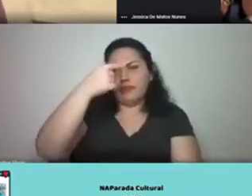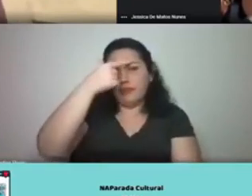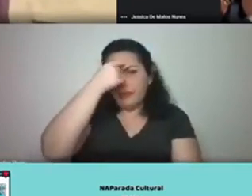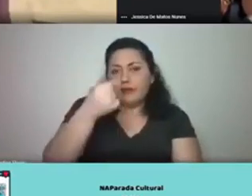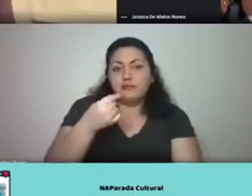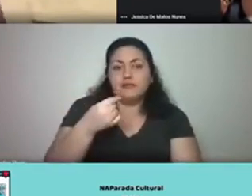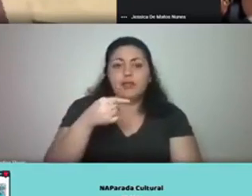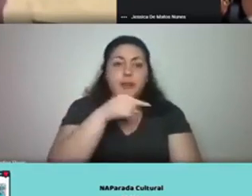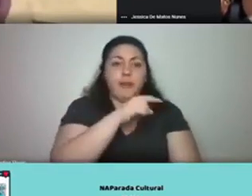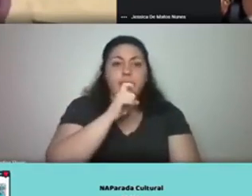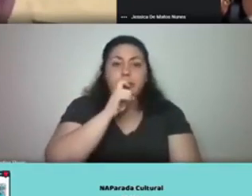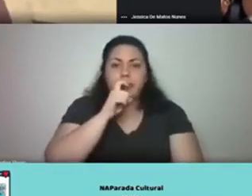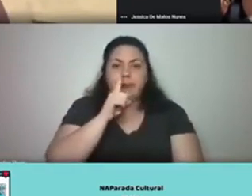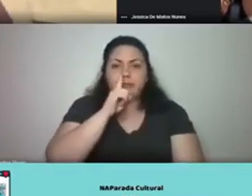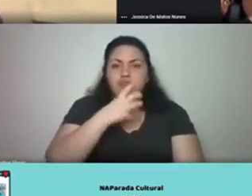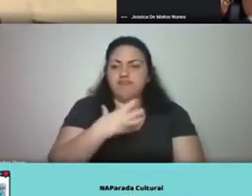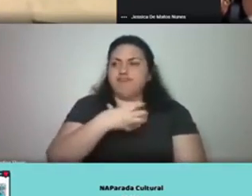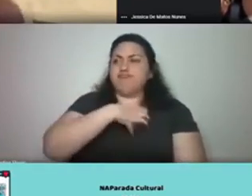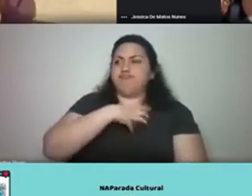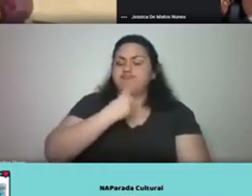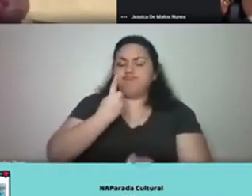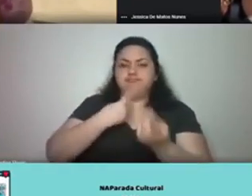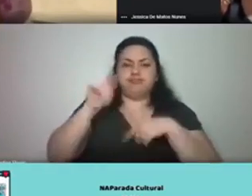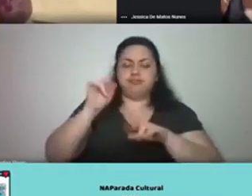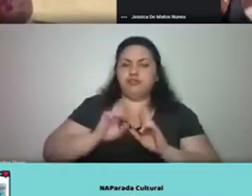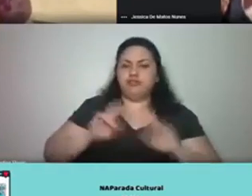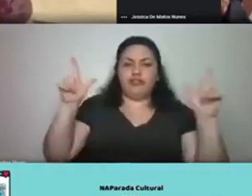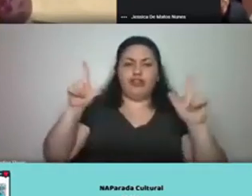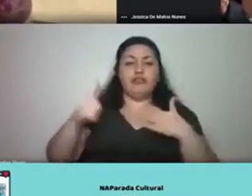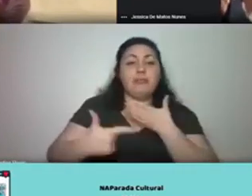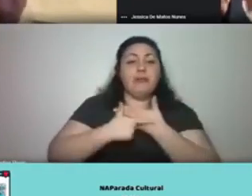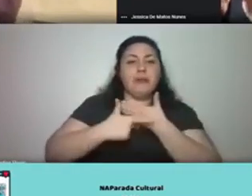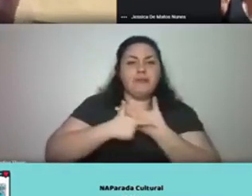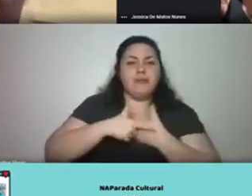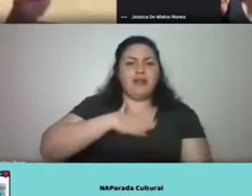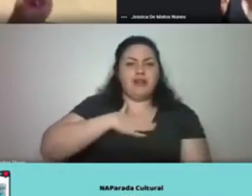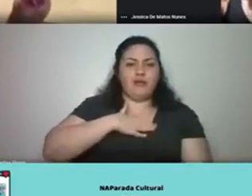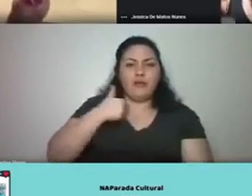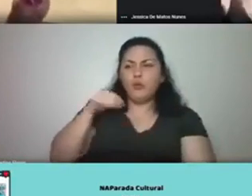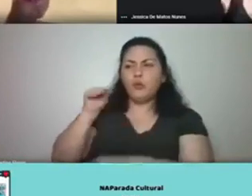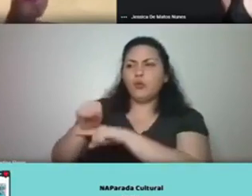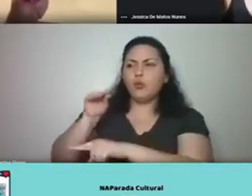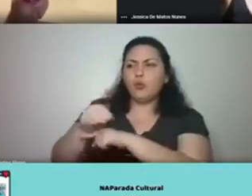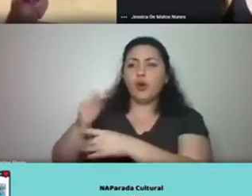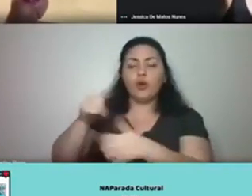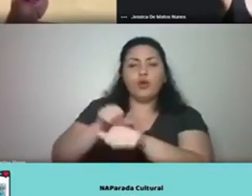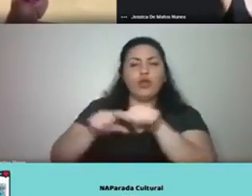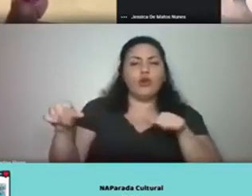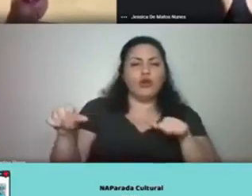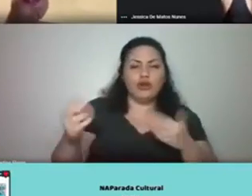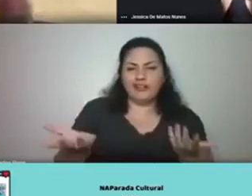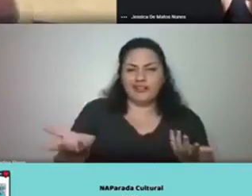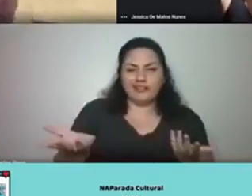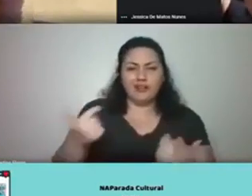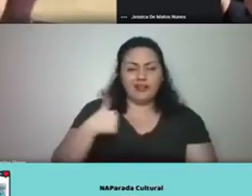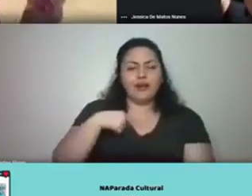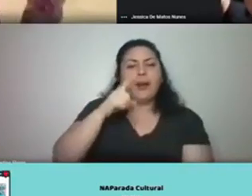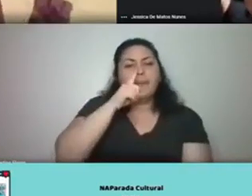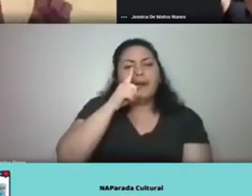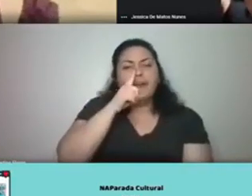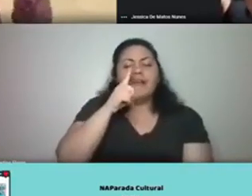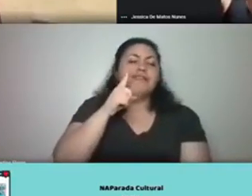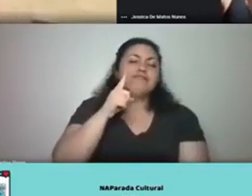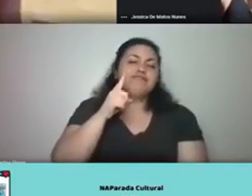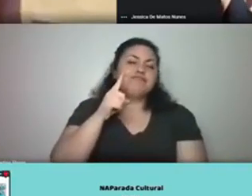isso também trouxe mudanças de papéis dentro da família, né? Então a mãe reagiu da